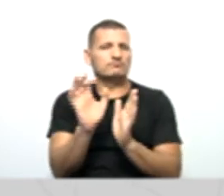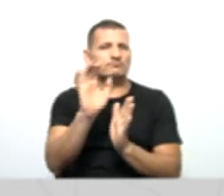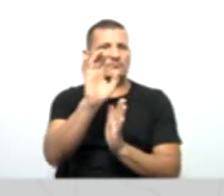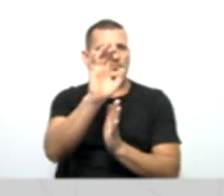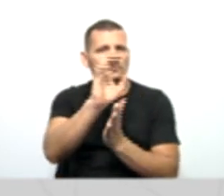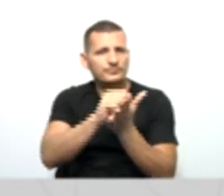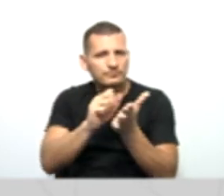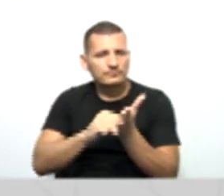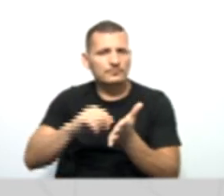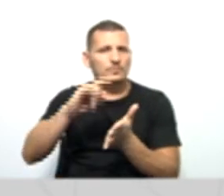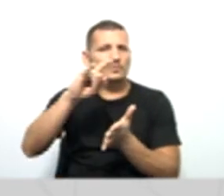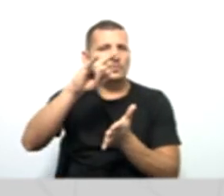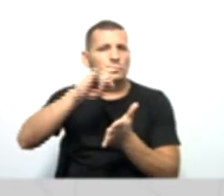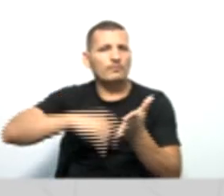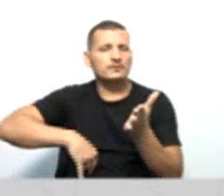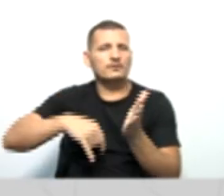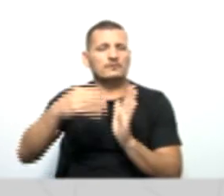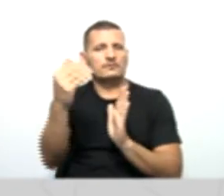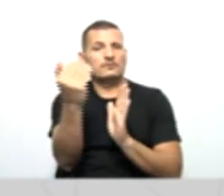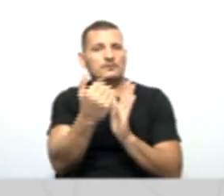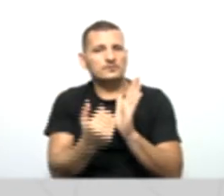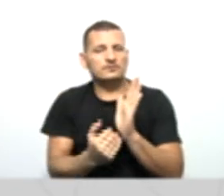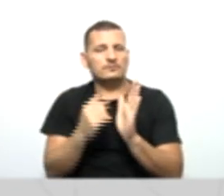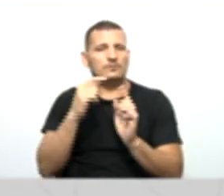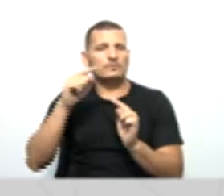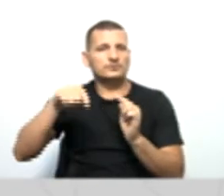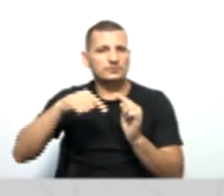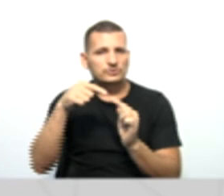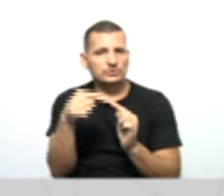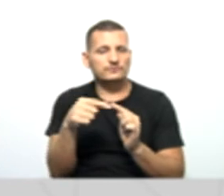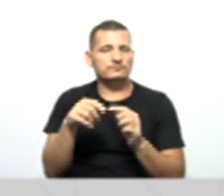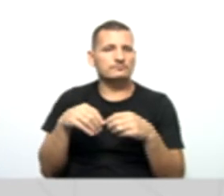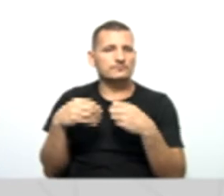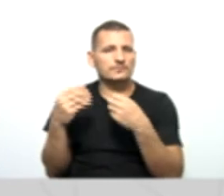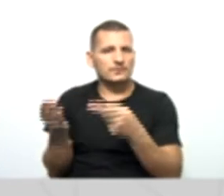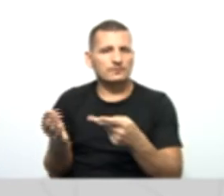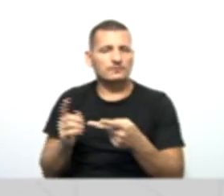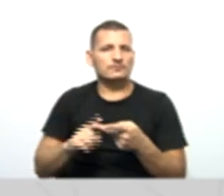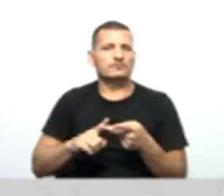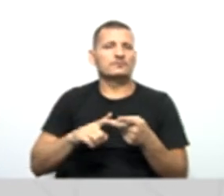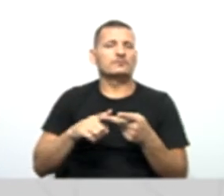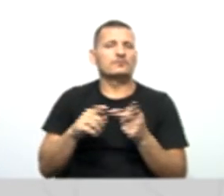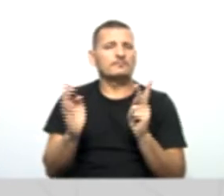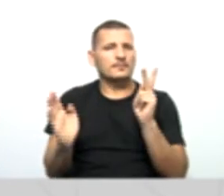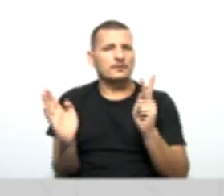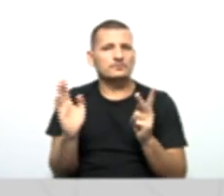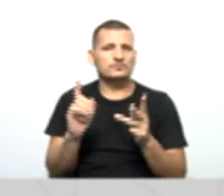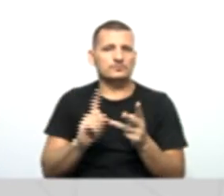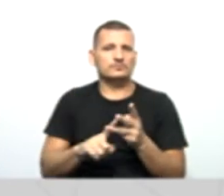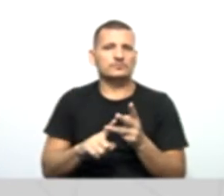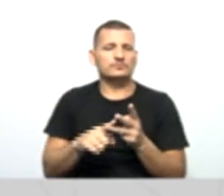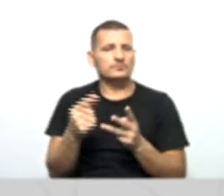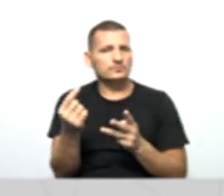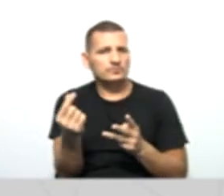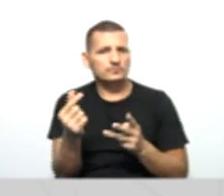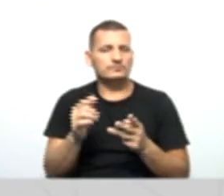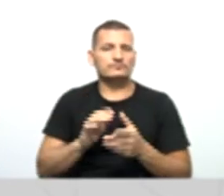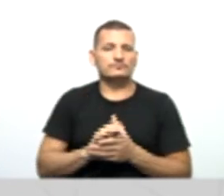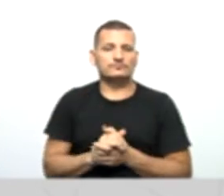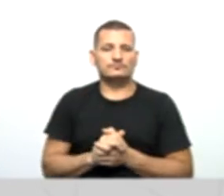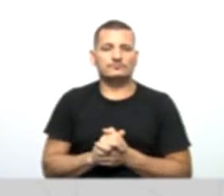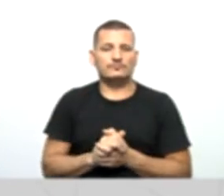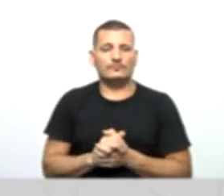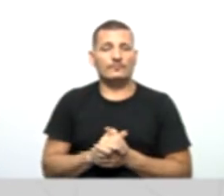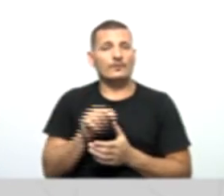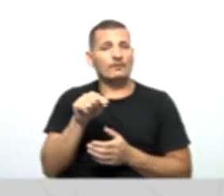uma lista de objetivos específicos, entregas, tarefas, custos e prazos. Ele é